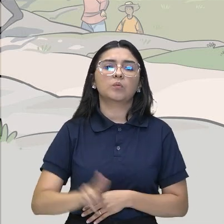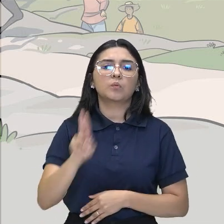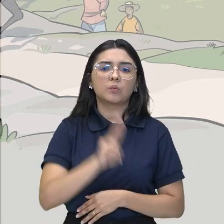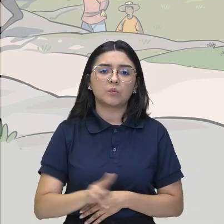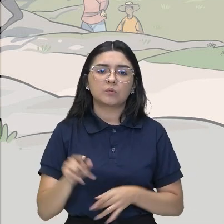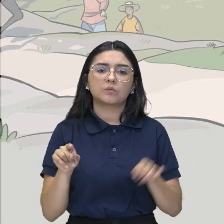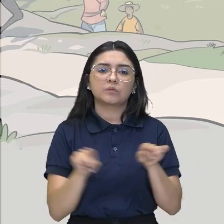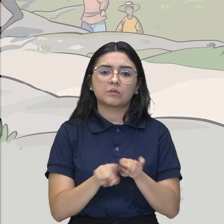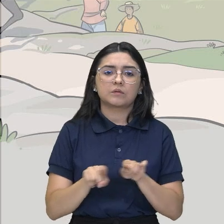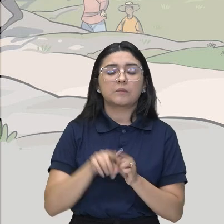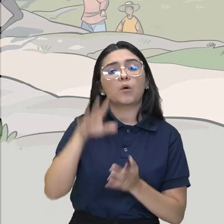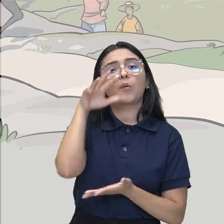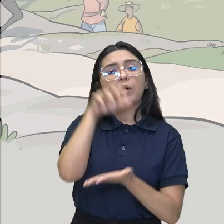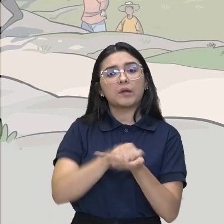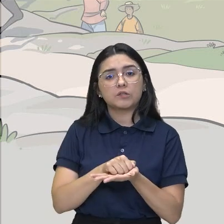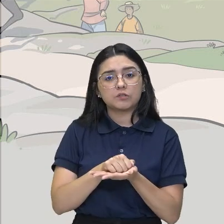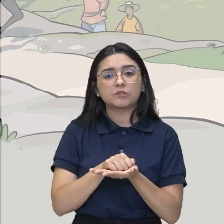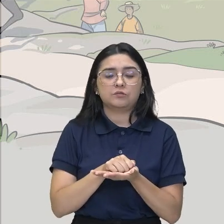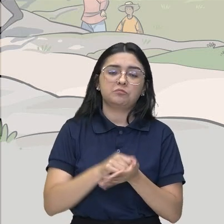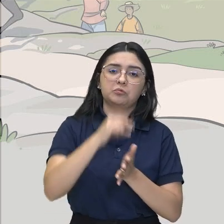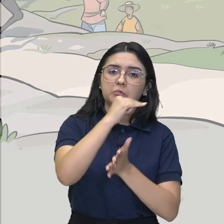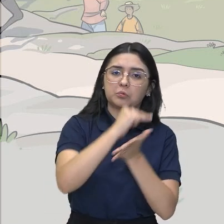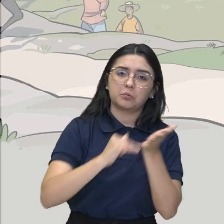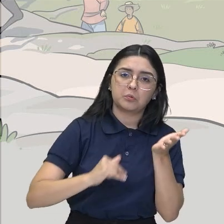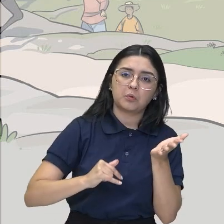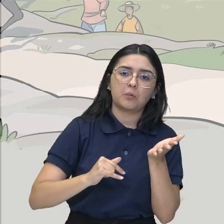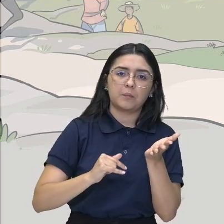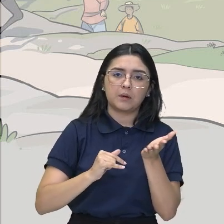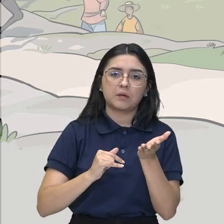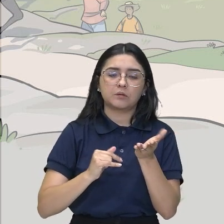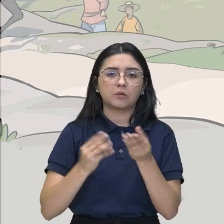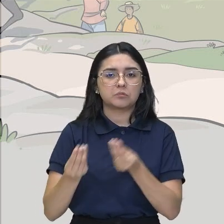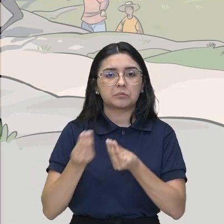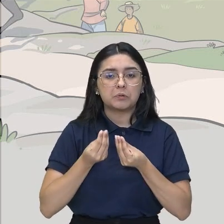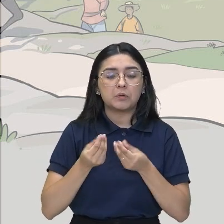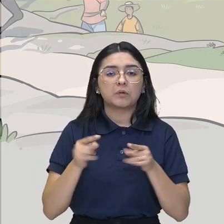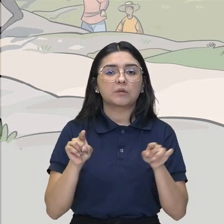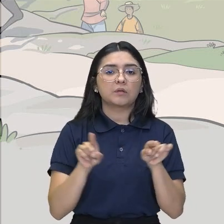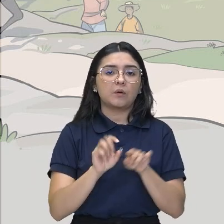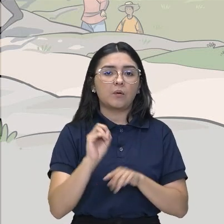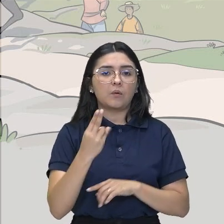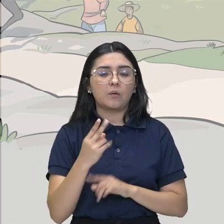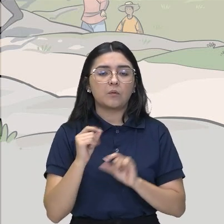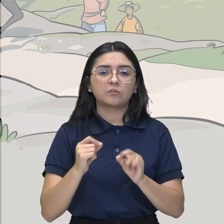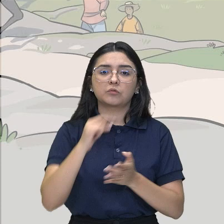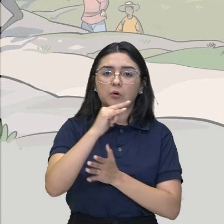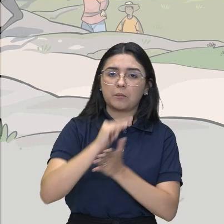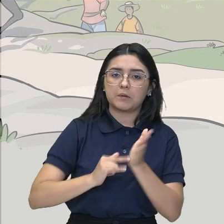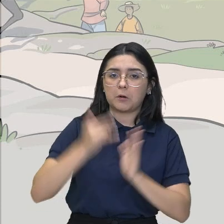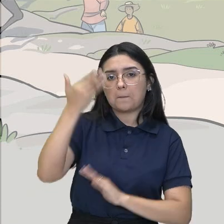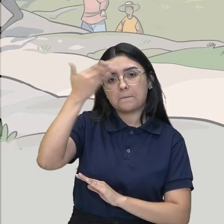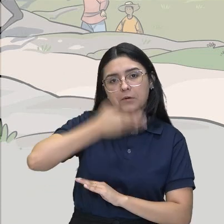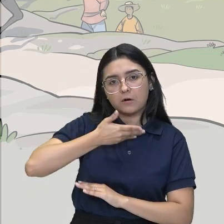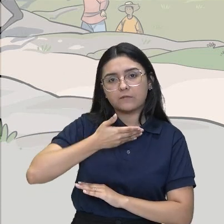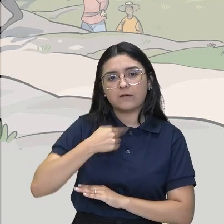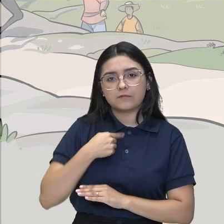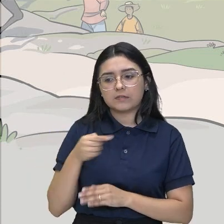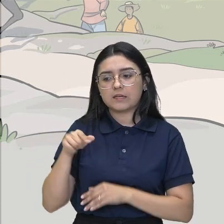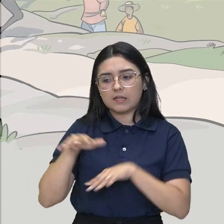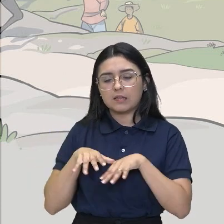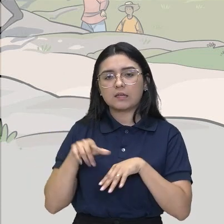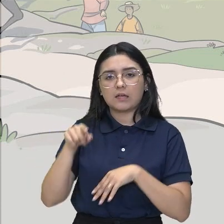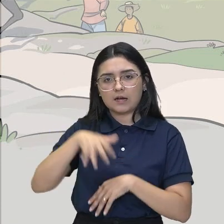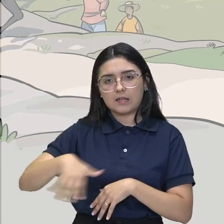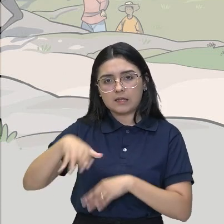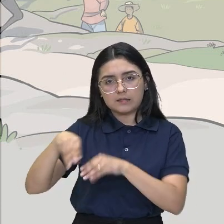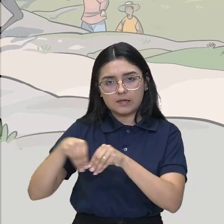consegue o registro, basicamente um documento de doação ou um documento que comprovava que ele estava em posse daquela terra, e